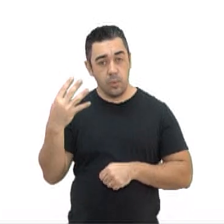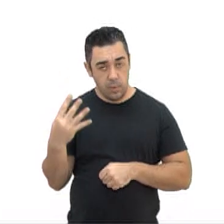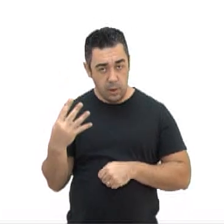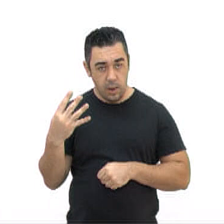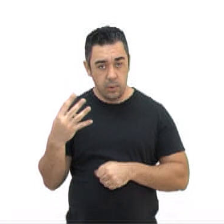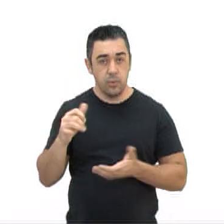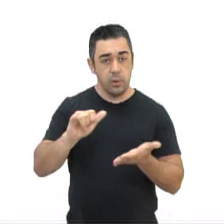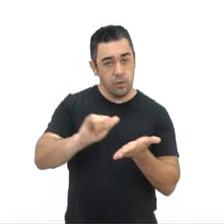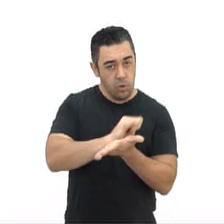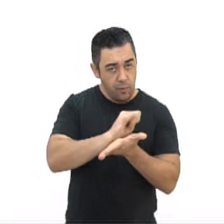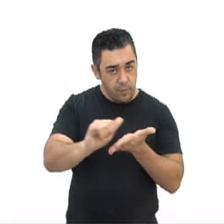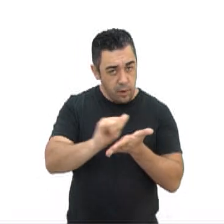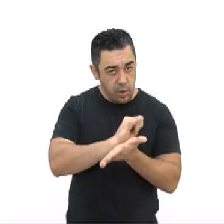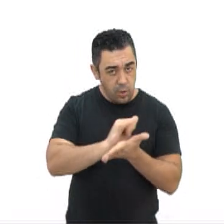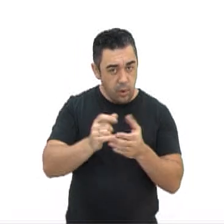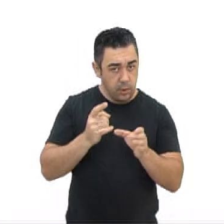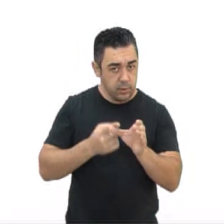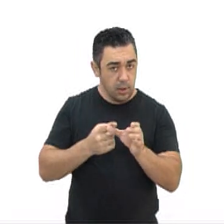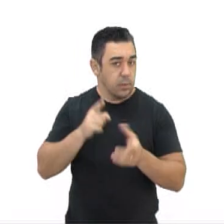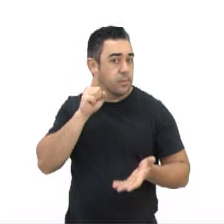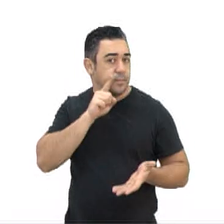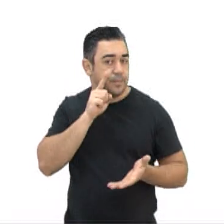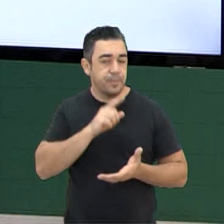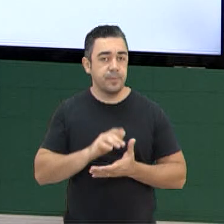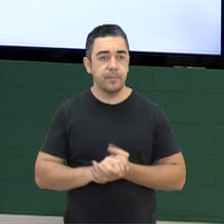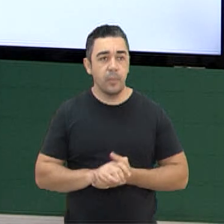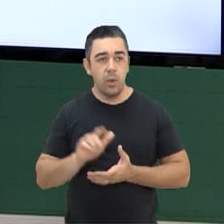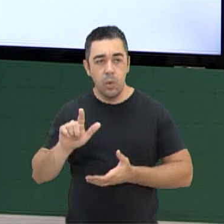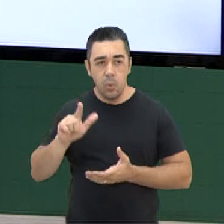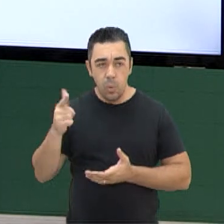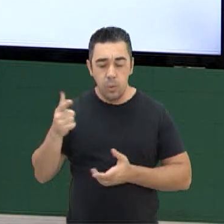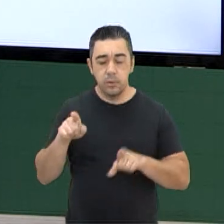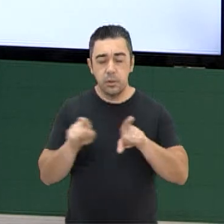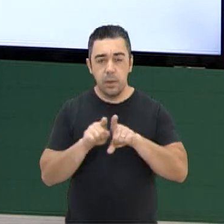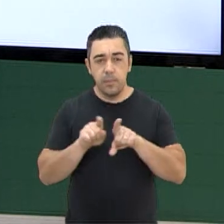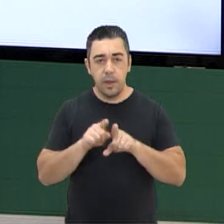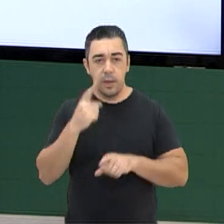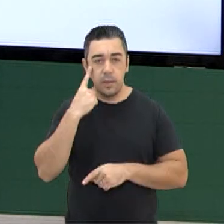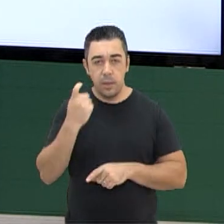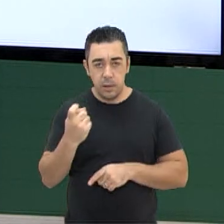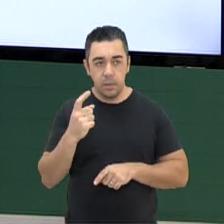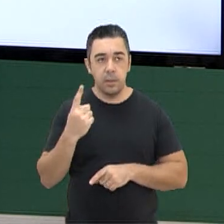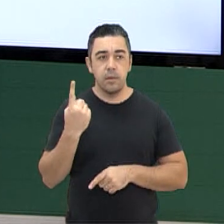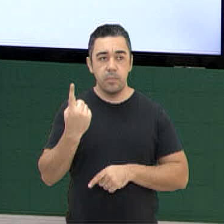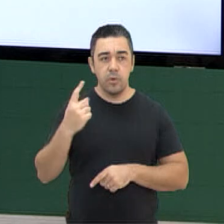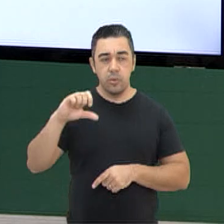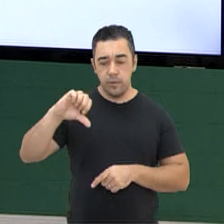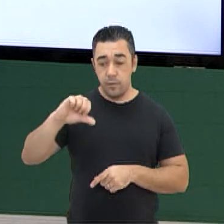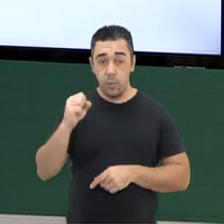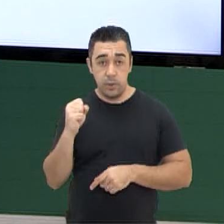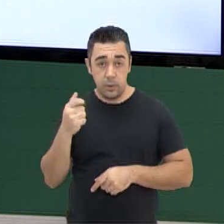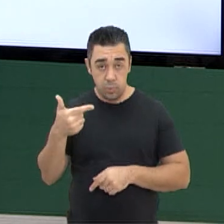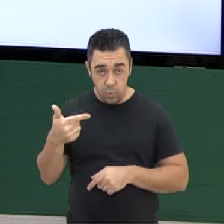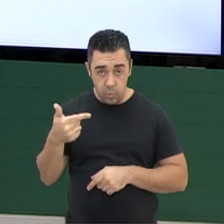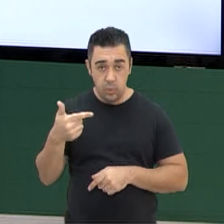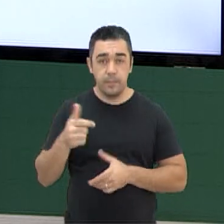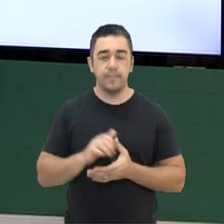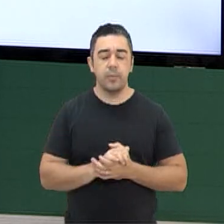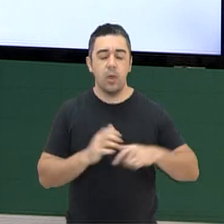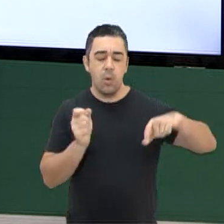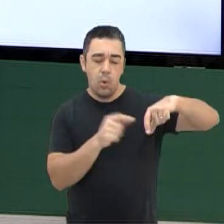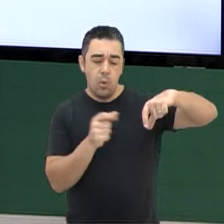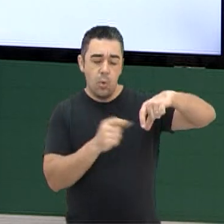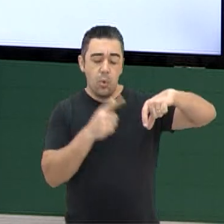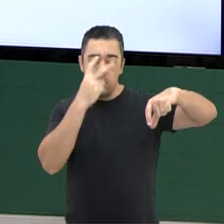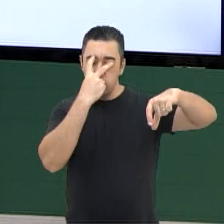1984, nos Jogos de Nova York. E um outro dado interessante é que em 1982, o goalball